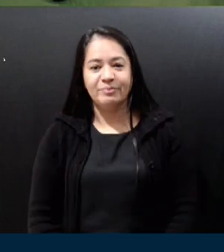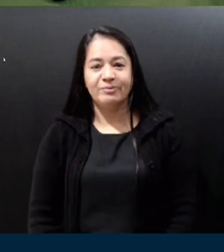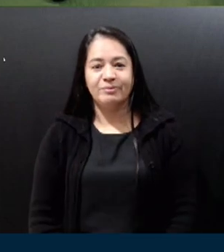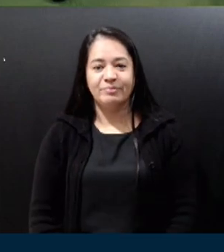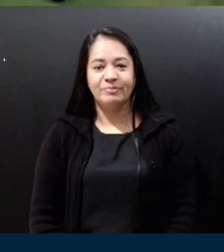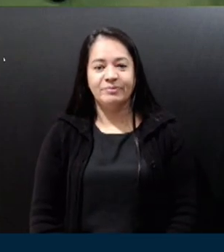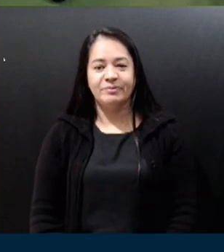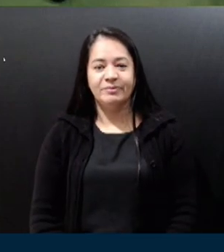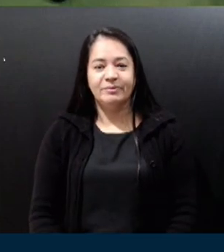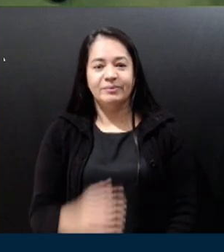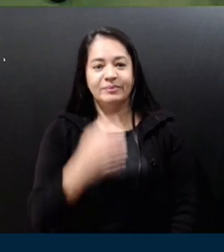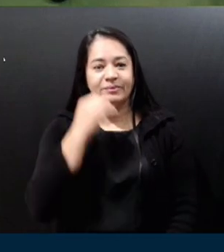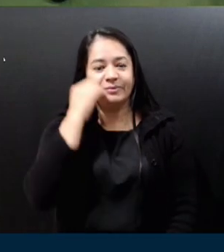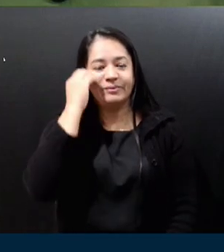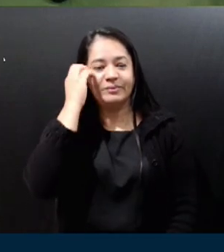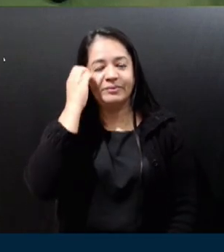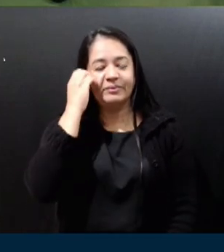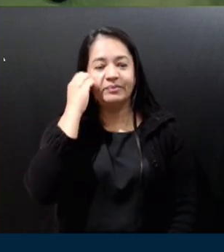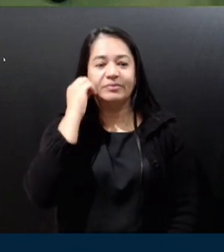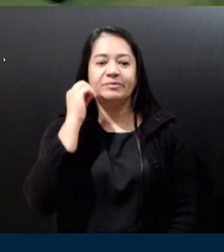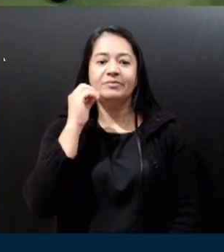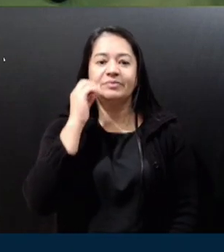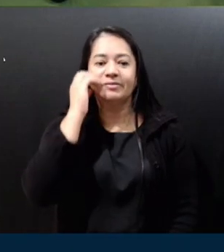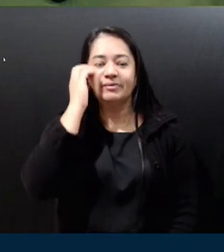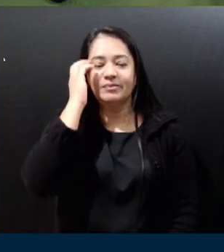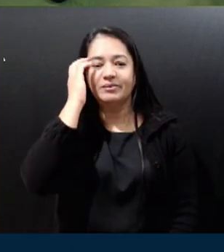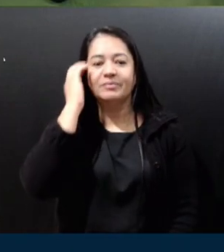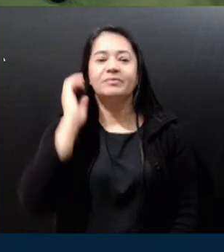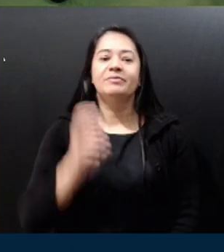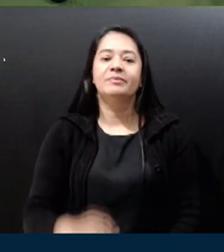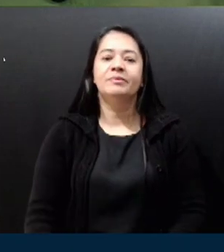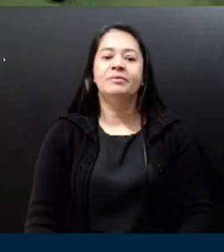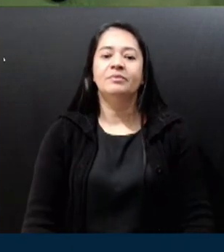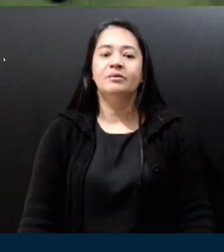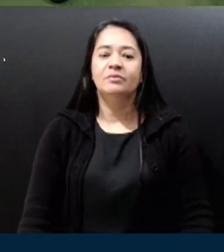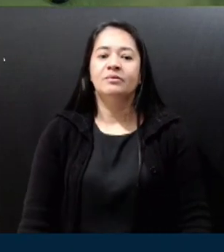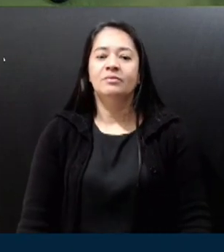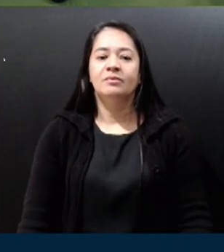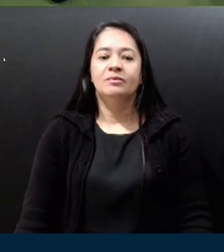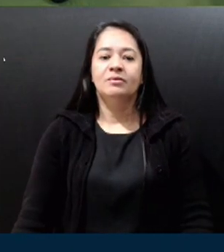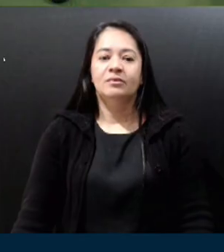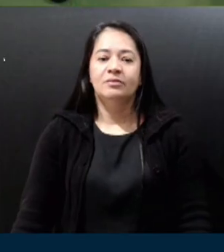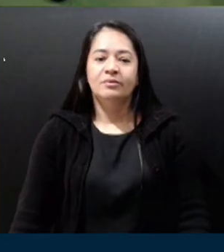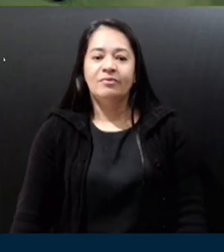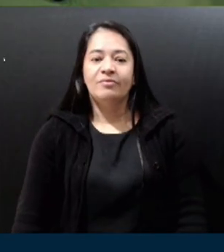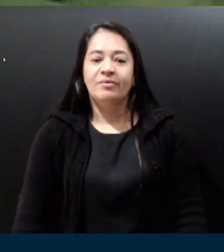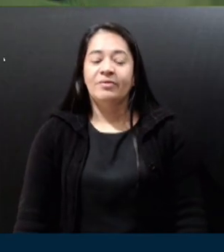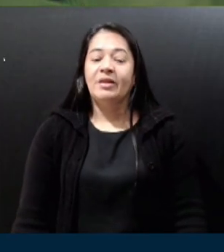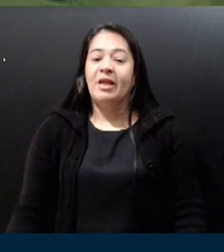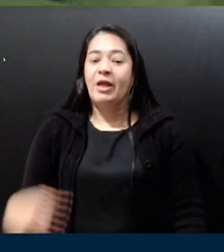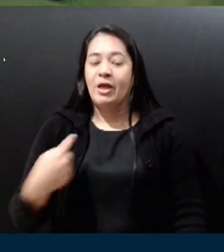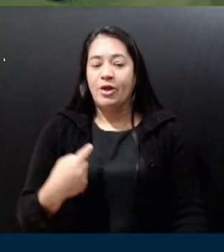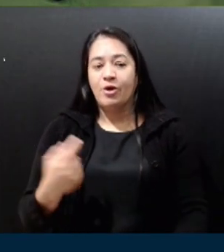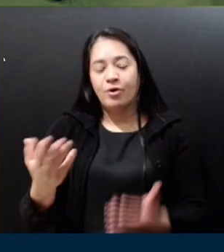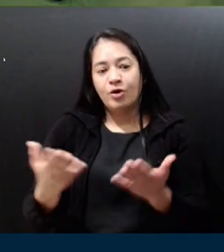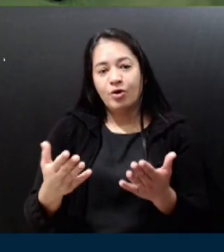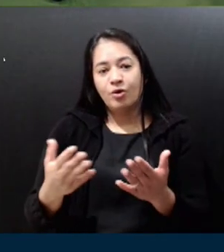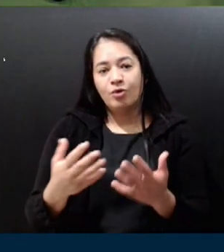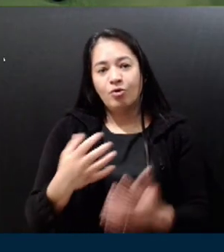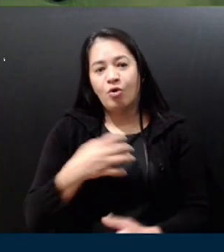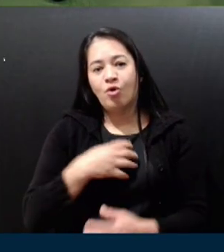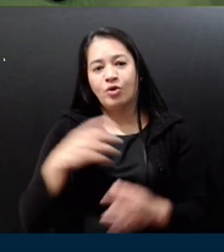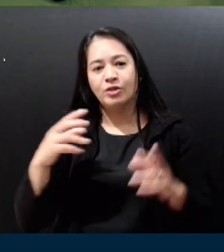E muito, porque eu trato com temas muito complexos e, em virtude de